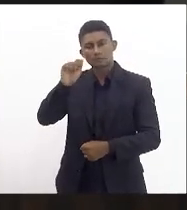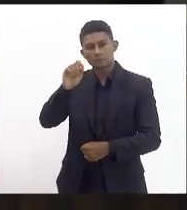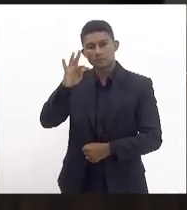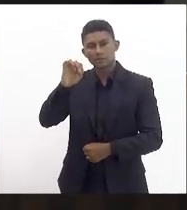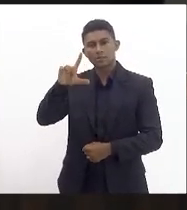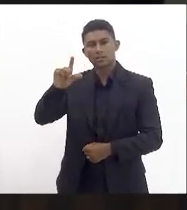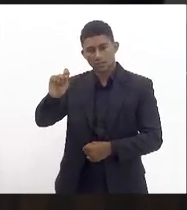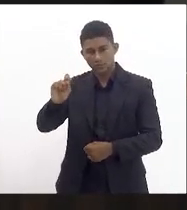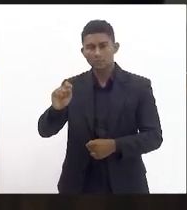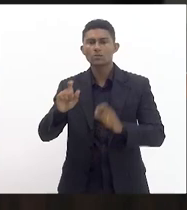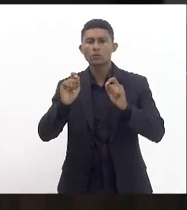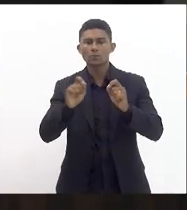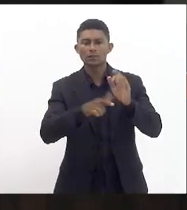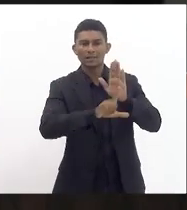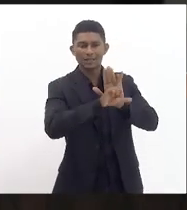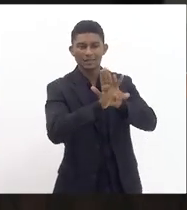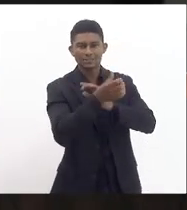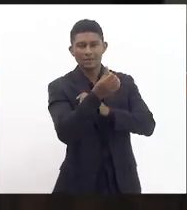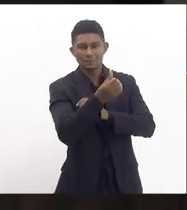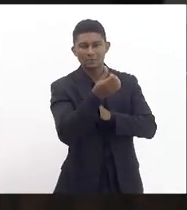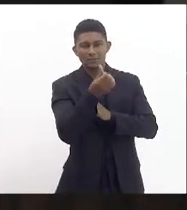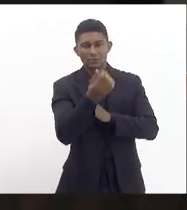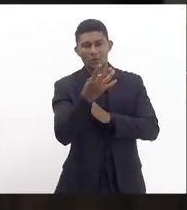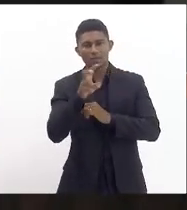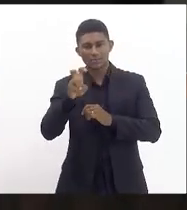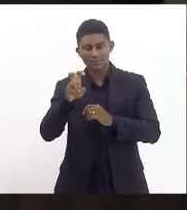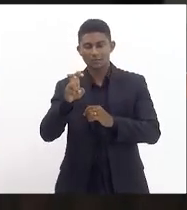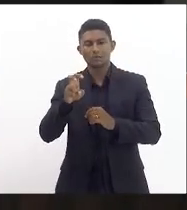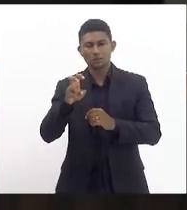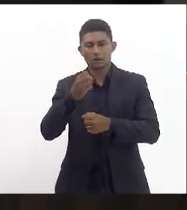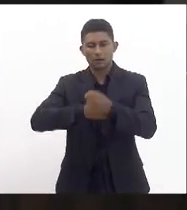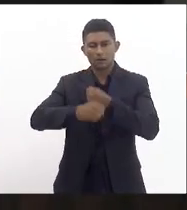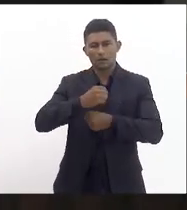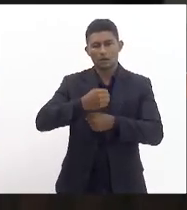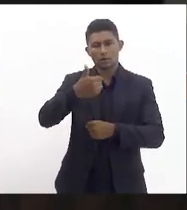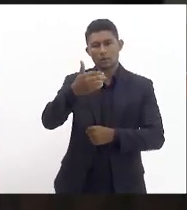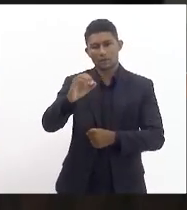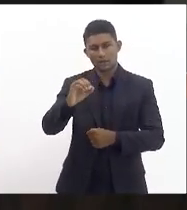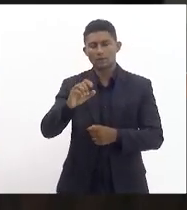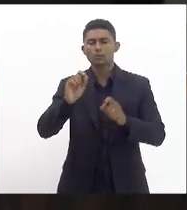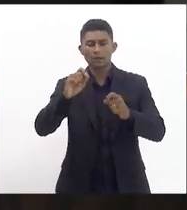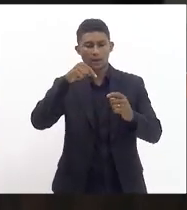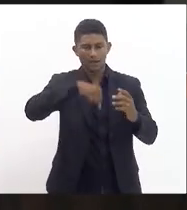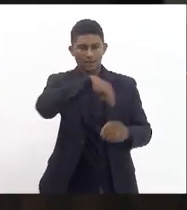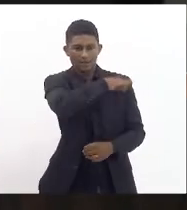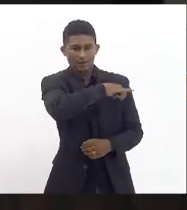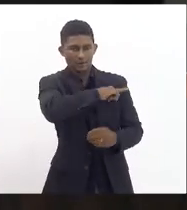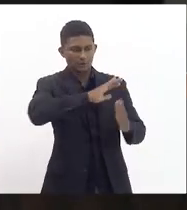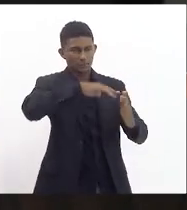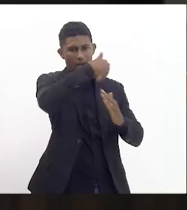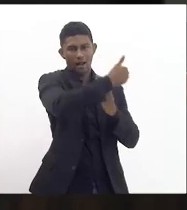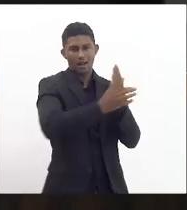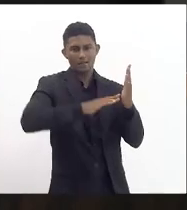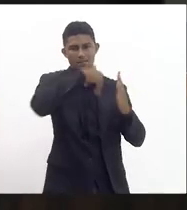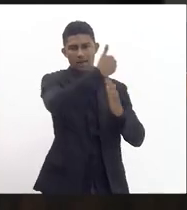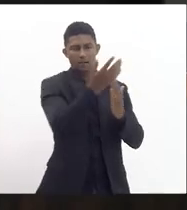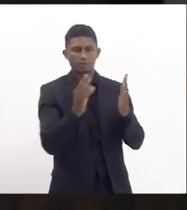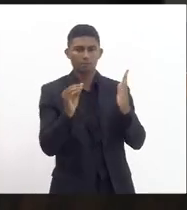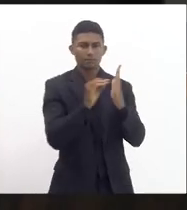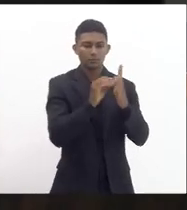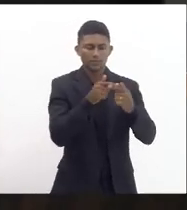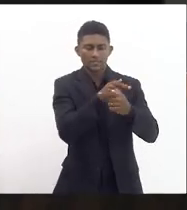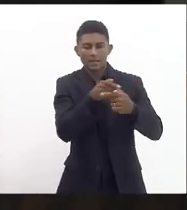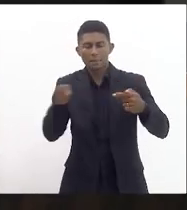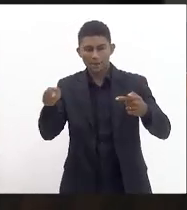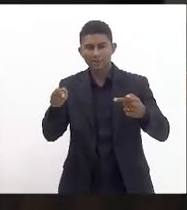a lei 5.645 de 6 de dezembro de 2010, para instituir no calendário oficial do Estado do Rio de Janeiro a Semana Estadual da Saúde da